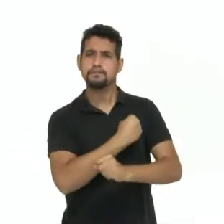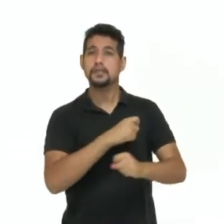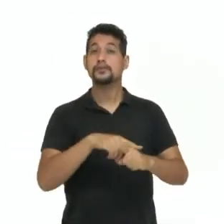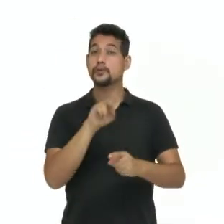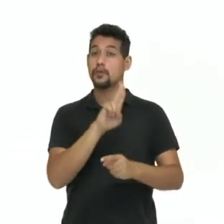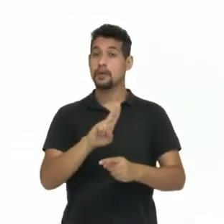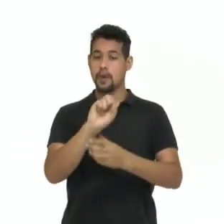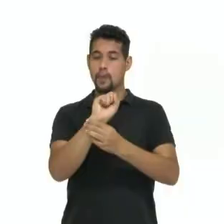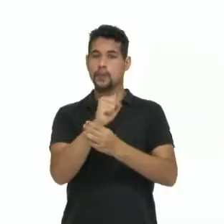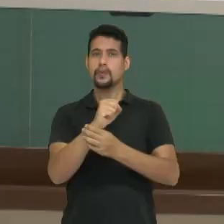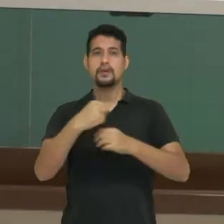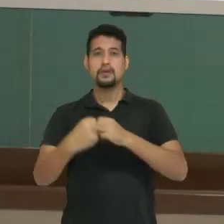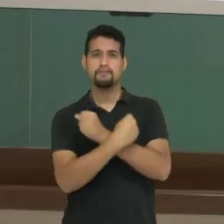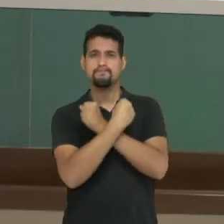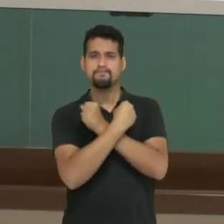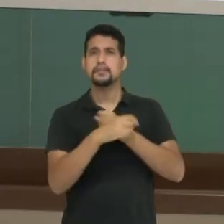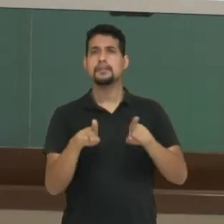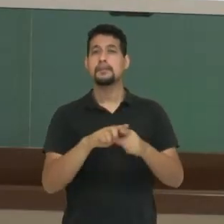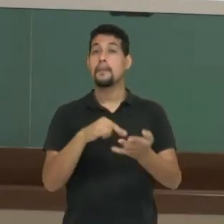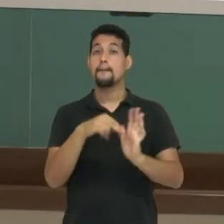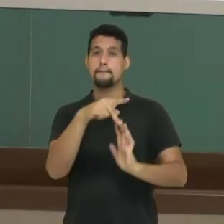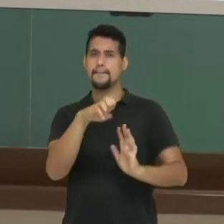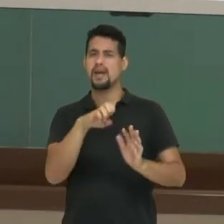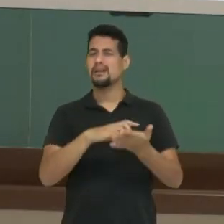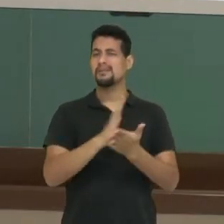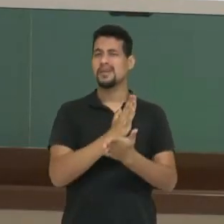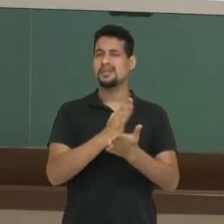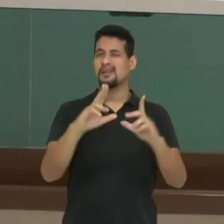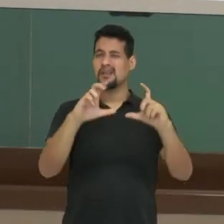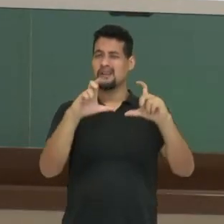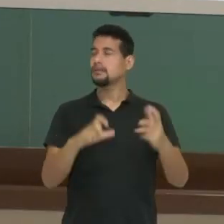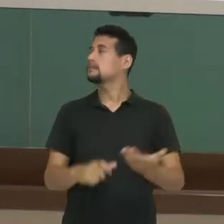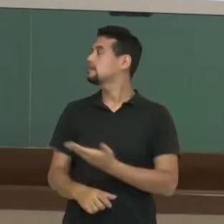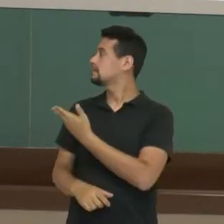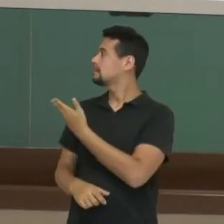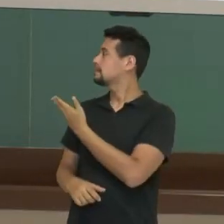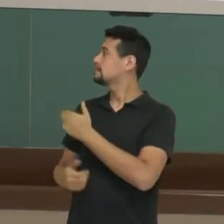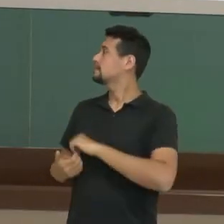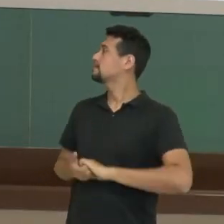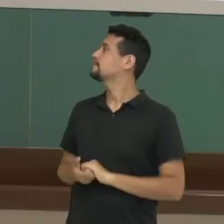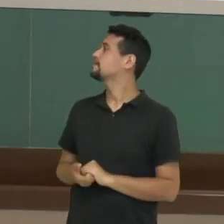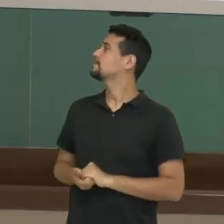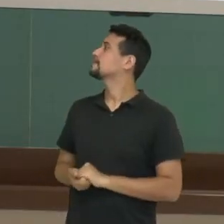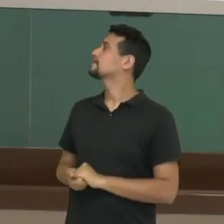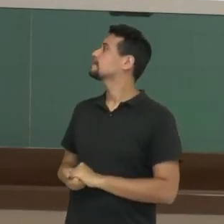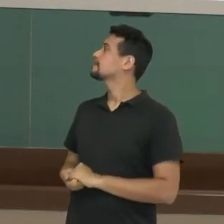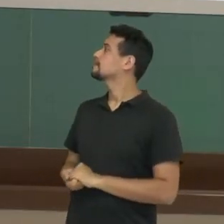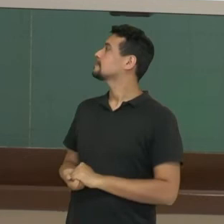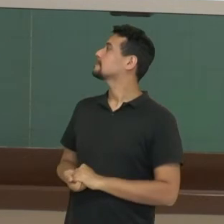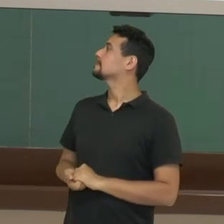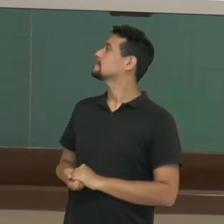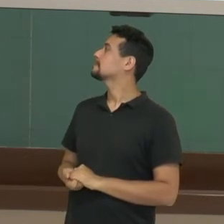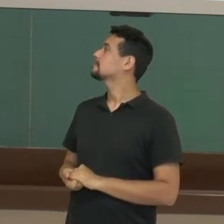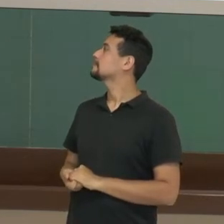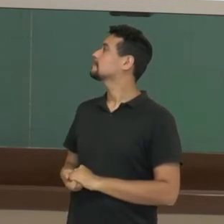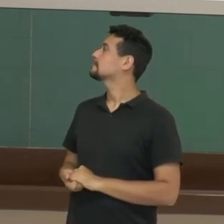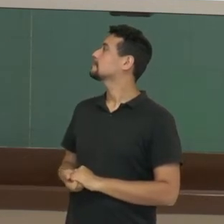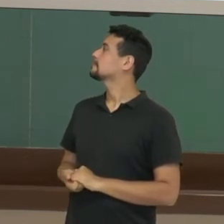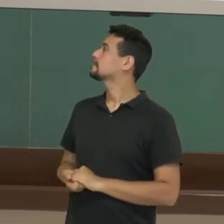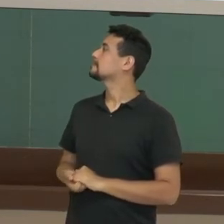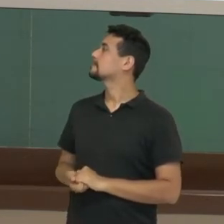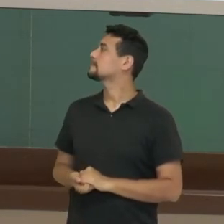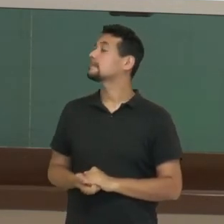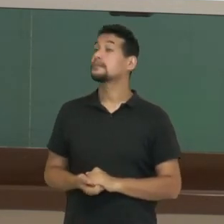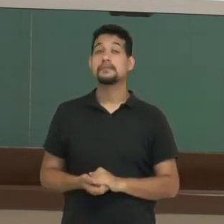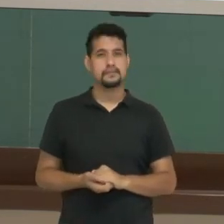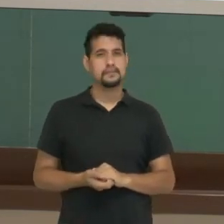o punho com as mãos. Então, mais ou menos como a imagem está demonstrando aqui, certo?